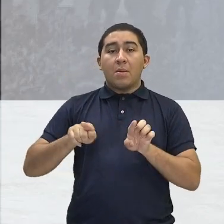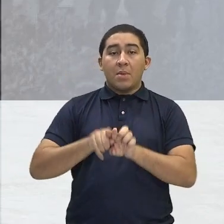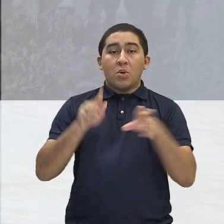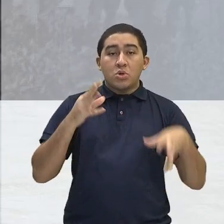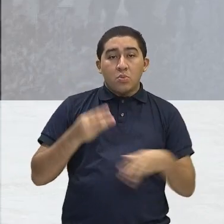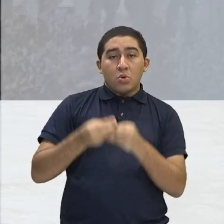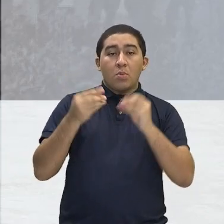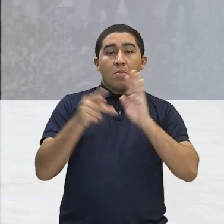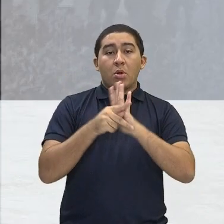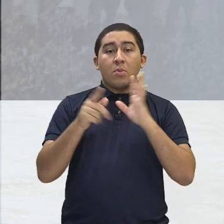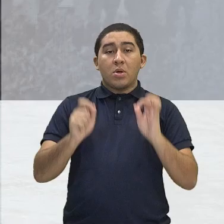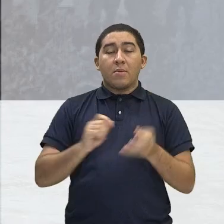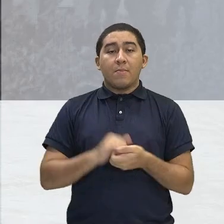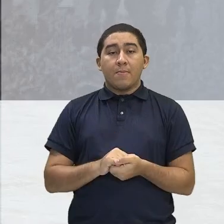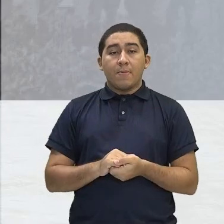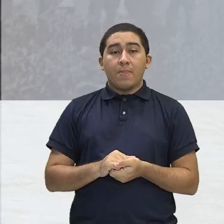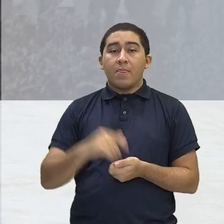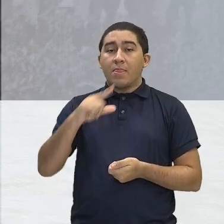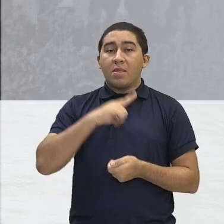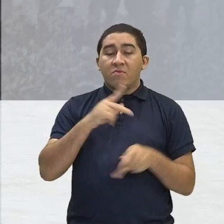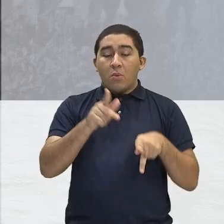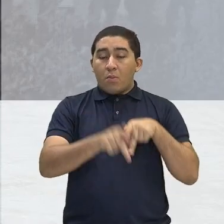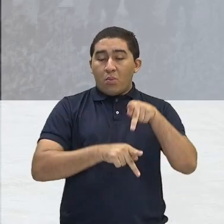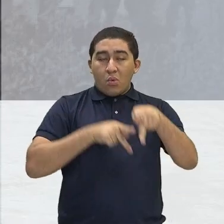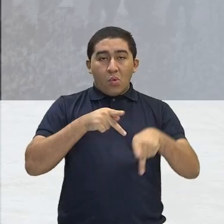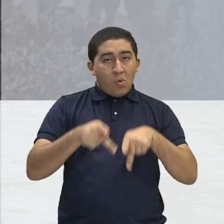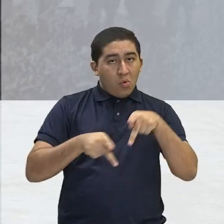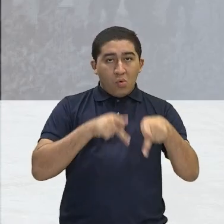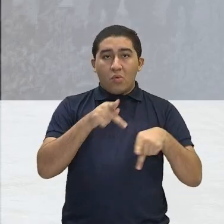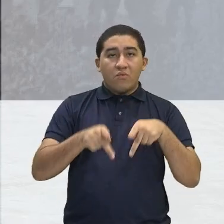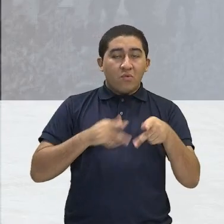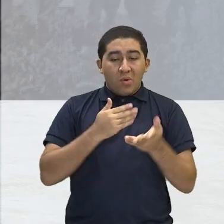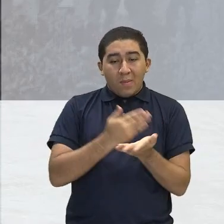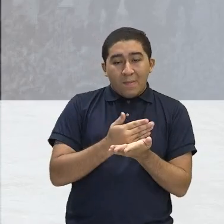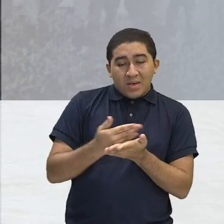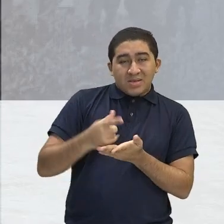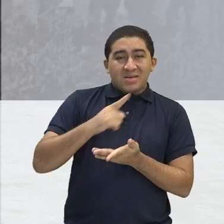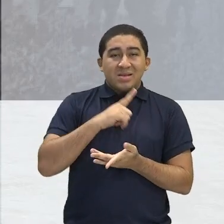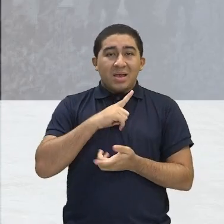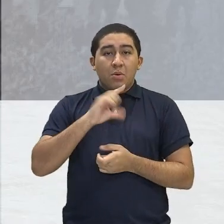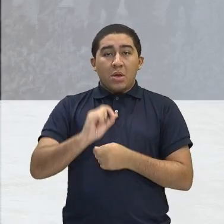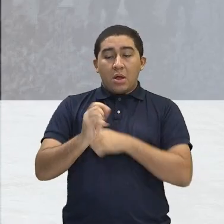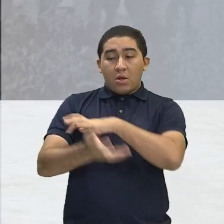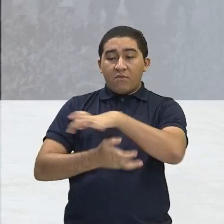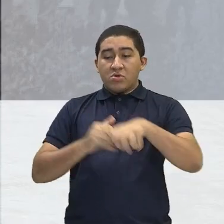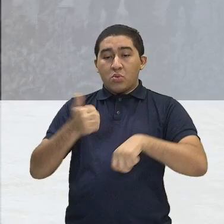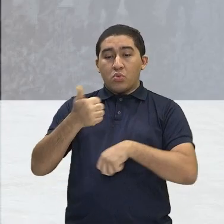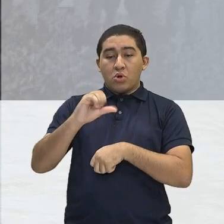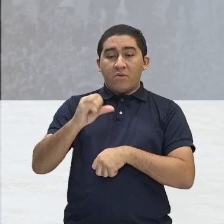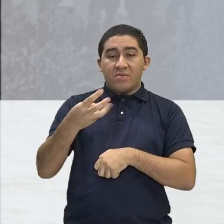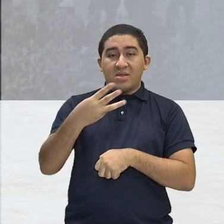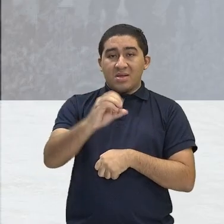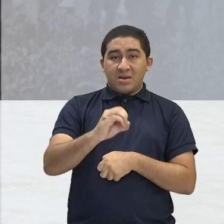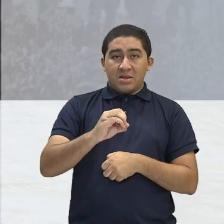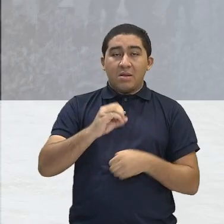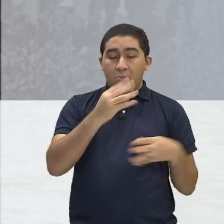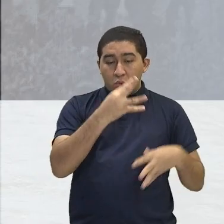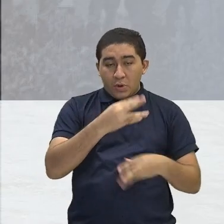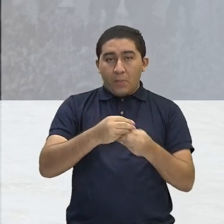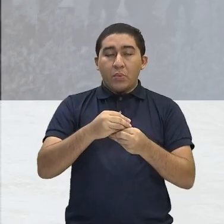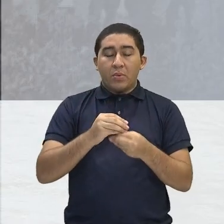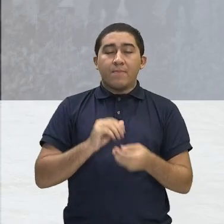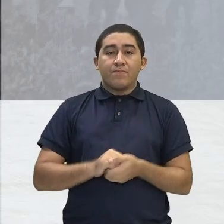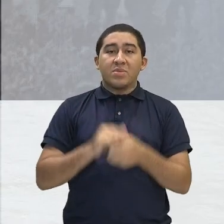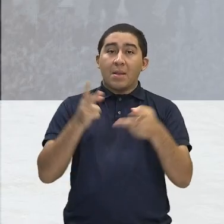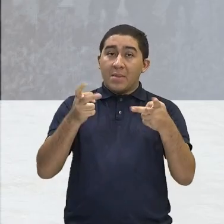o clima de insatisfação que vai culminar na Revolução de 1930. Então, vocês observaram, no decorrer